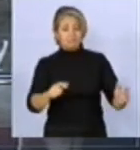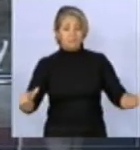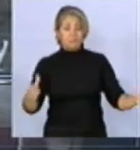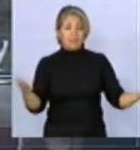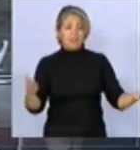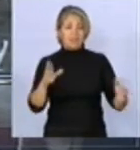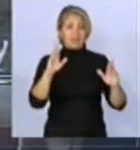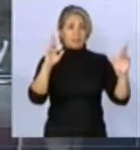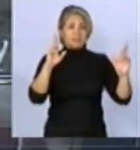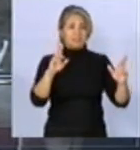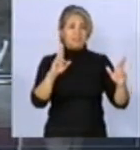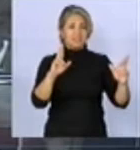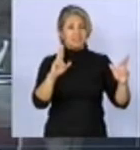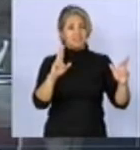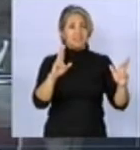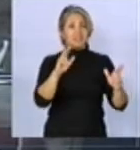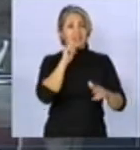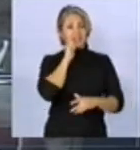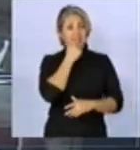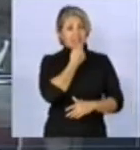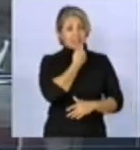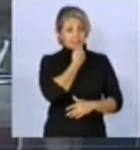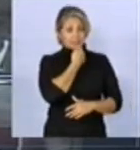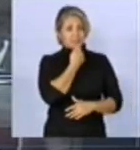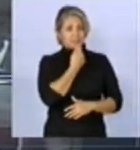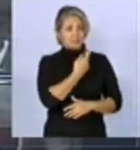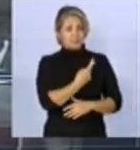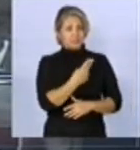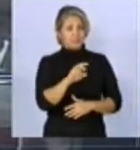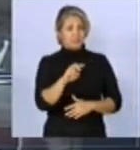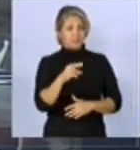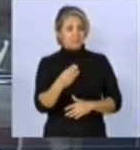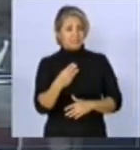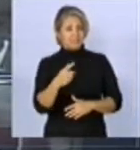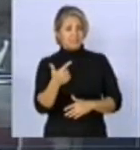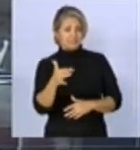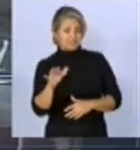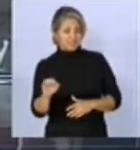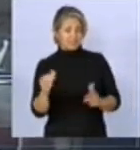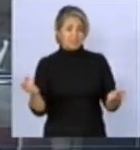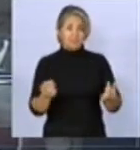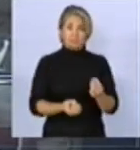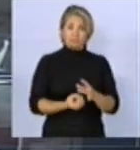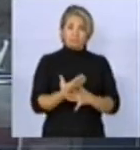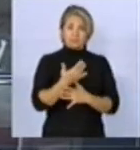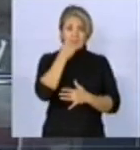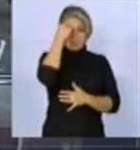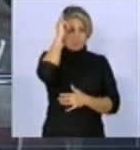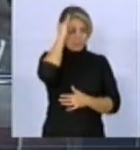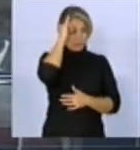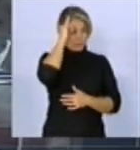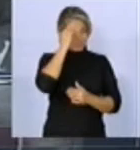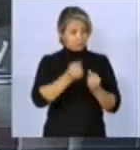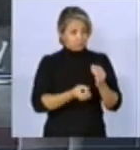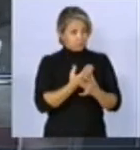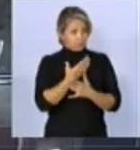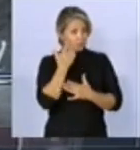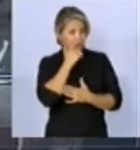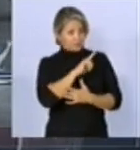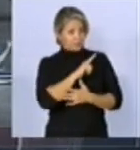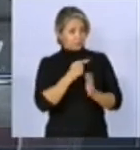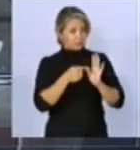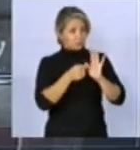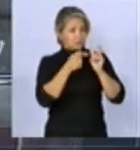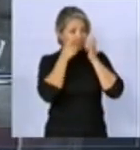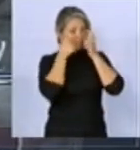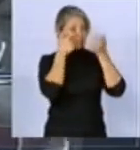2869 reais ali em Alagoas 3310 EA pecuária Lagoa ela rende só 224 reais então o que é que eu tô